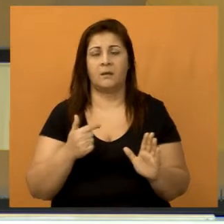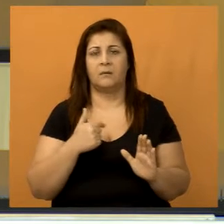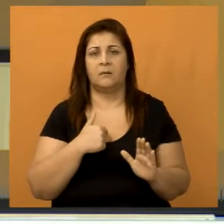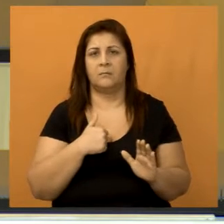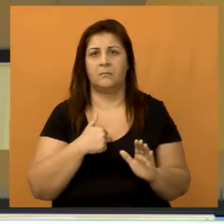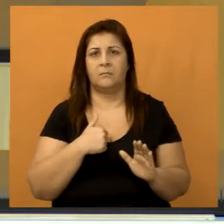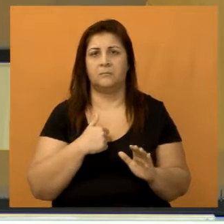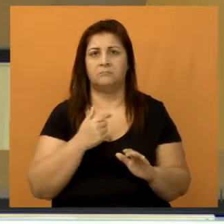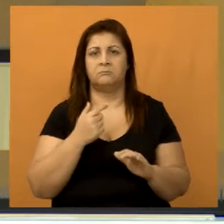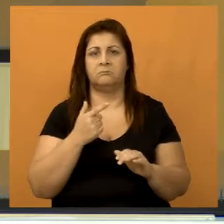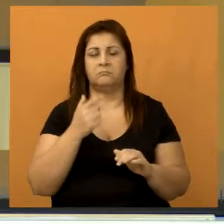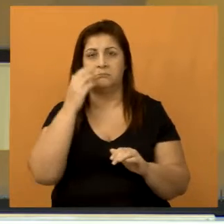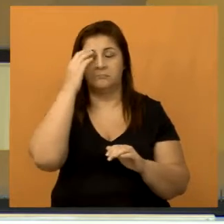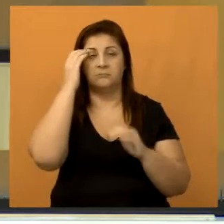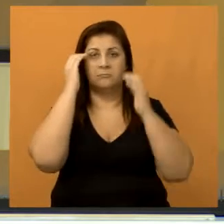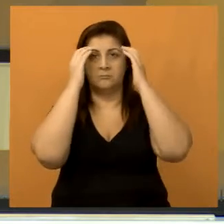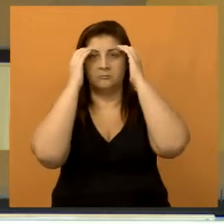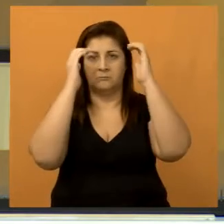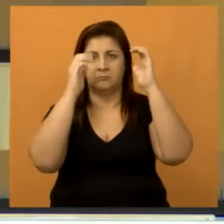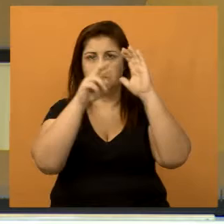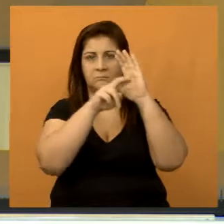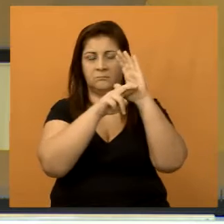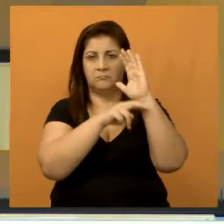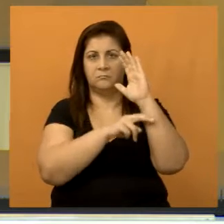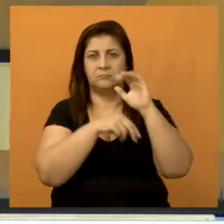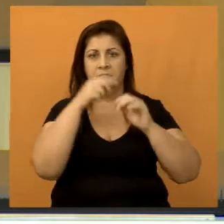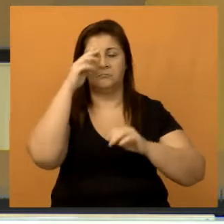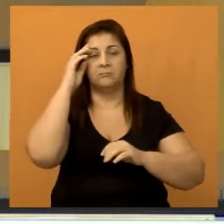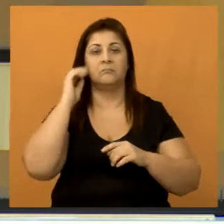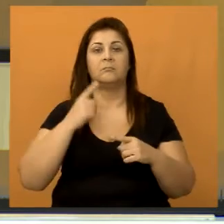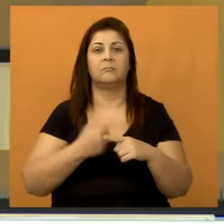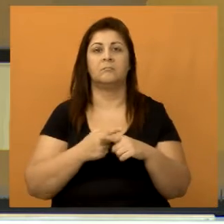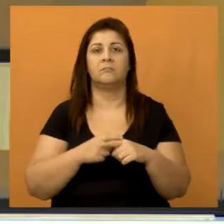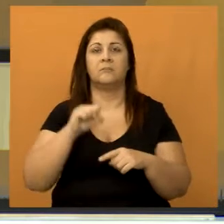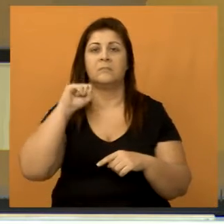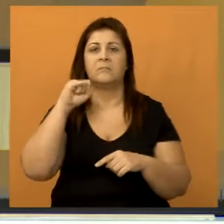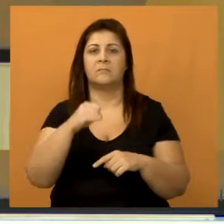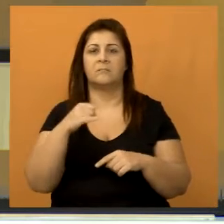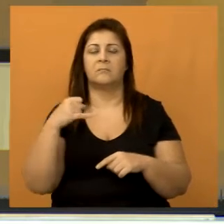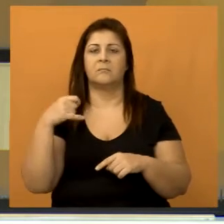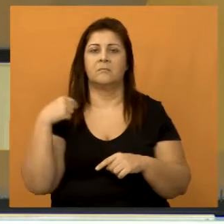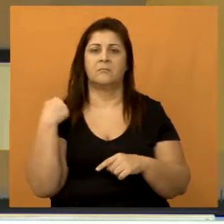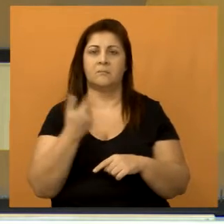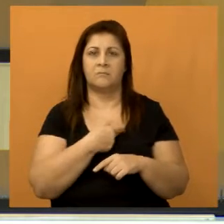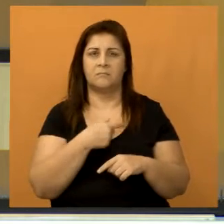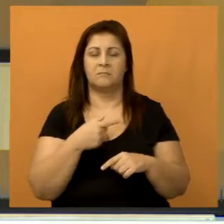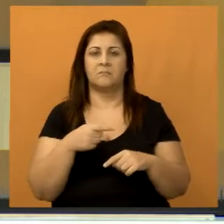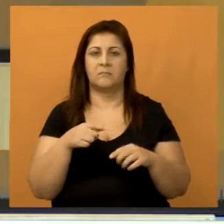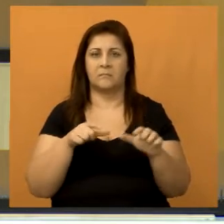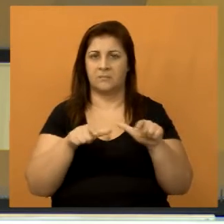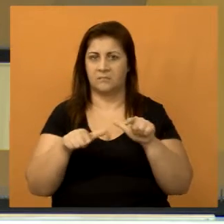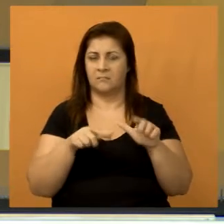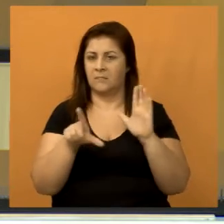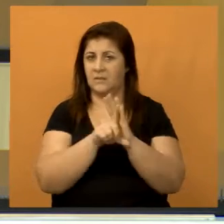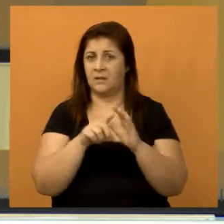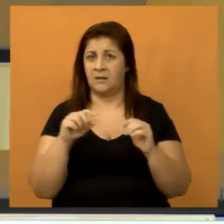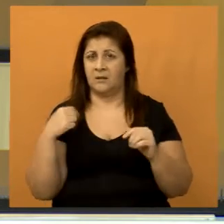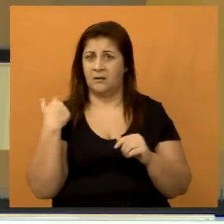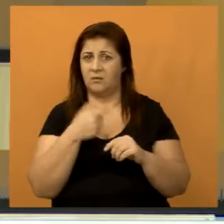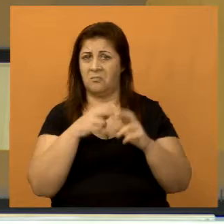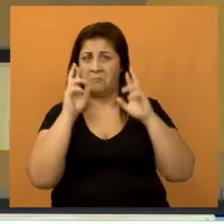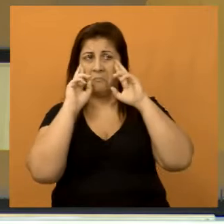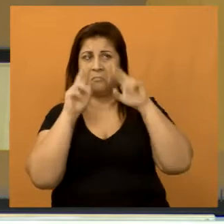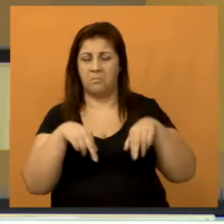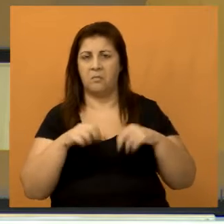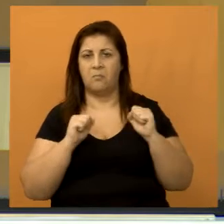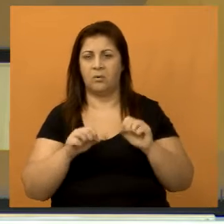continuar seguindo o regimento, porque se a gente está na casa da lei e temos um regimento e nós não o respeitamos, então podemos